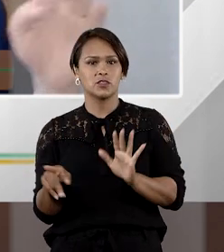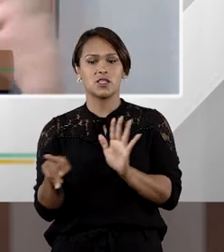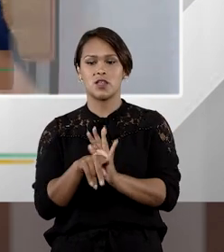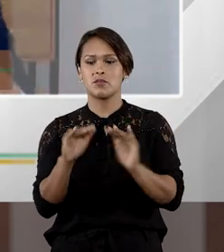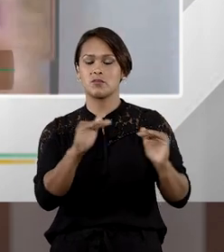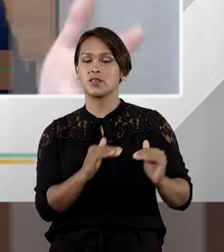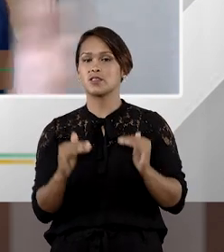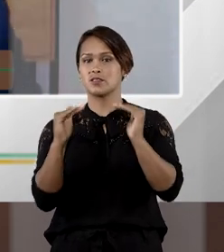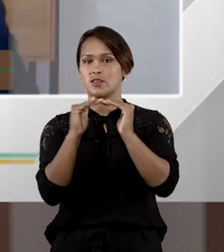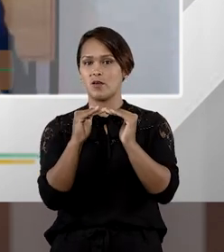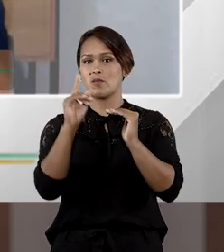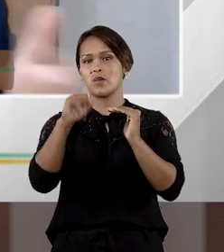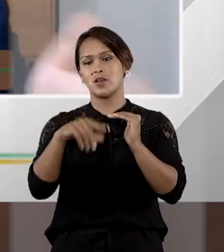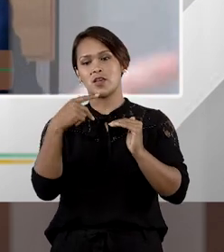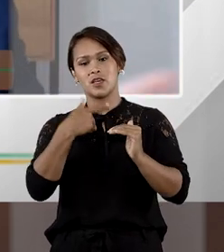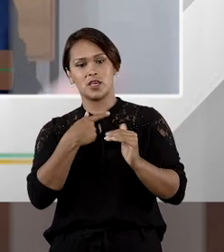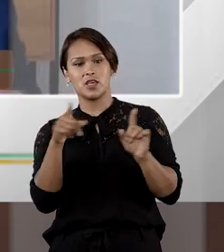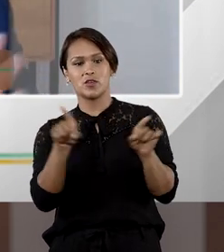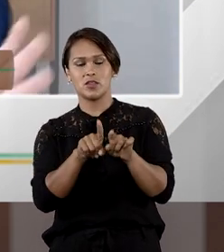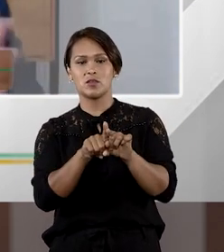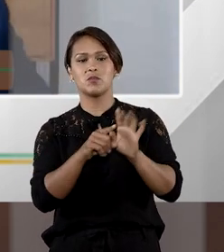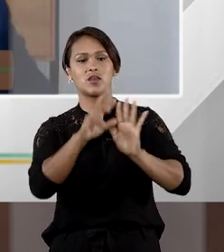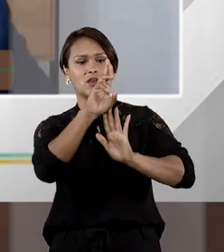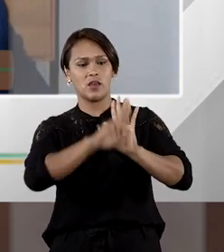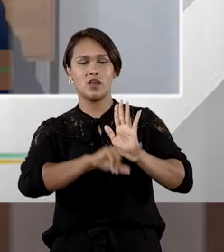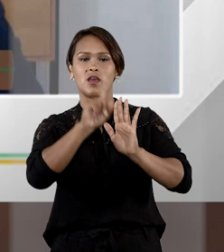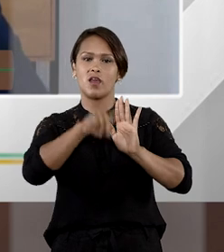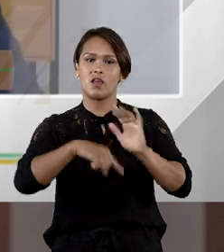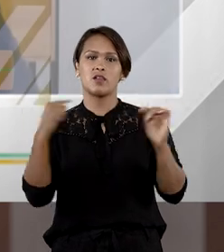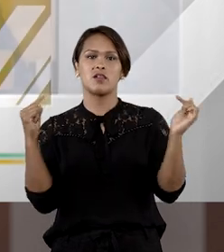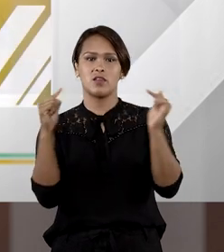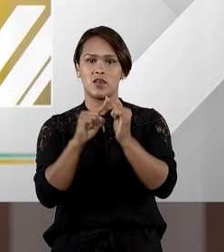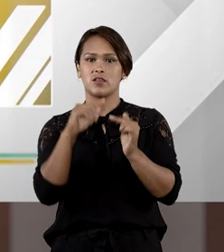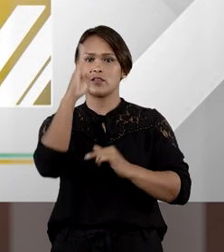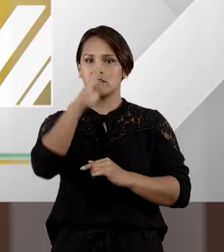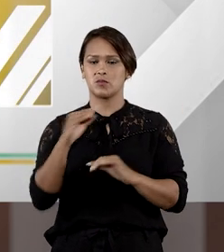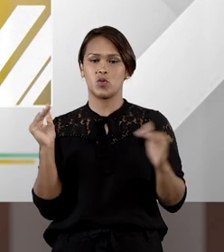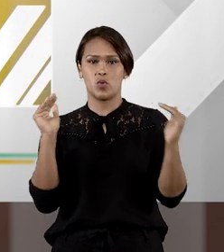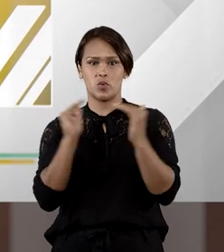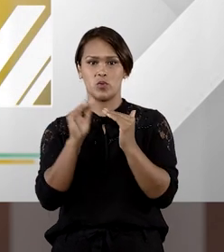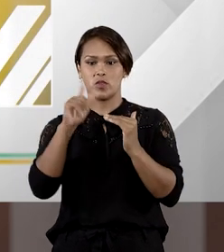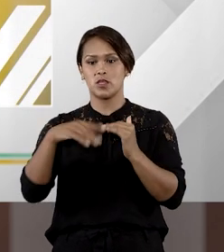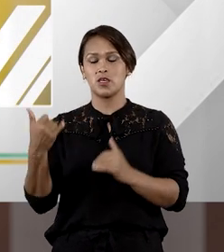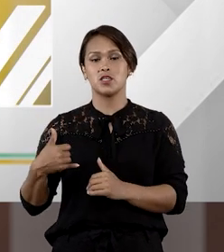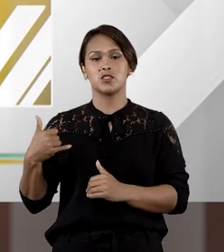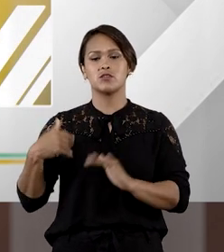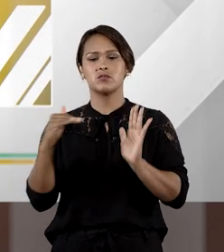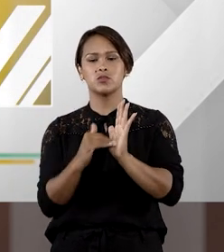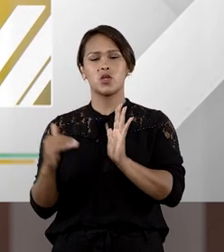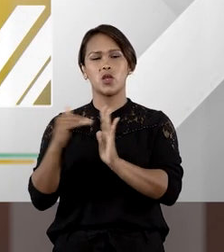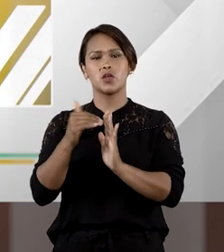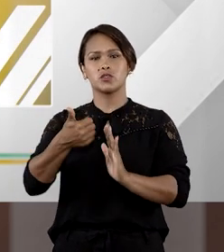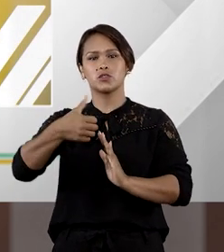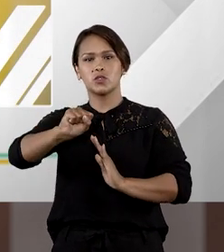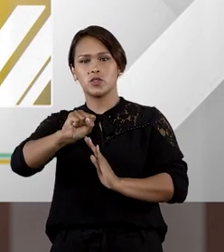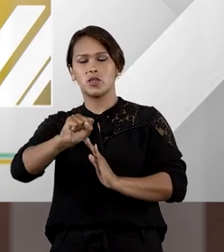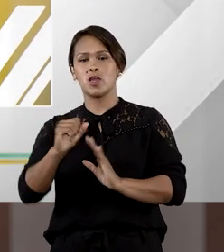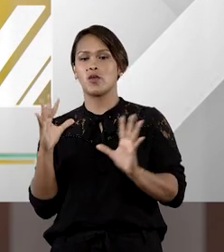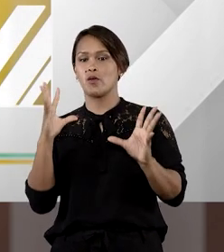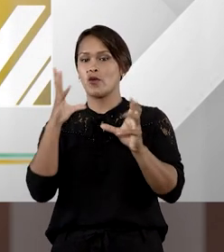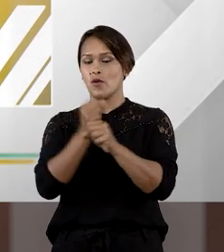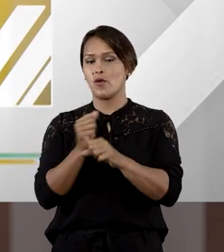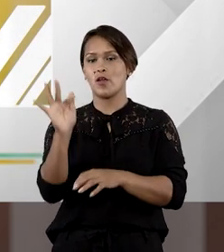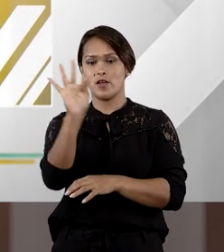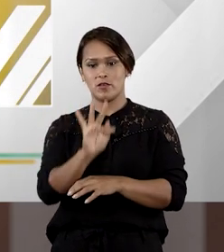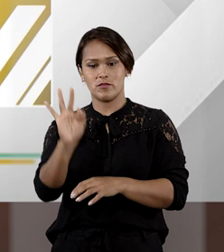excepcionalidades, mas é um parâmetro com o qual eu também, pela realidade brasileira, eu concordo. E se o filho atingiu a maioridade, concluiu a